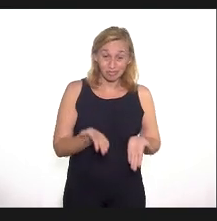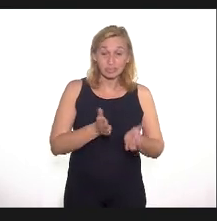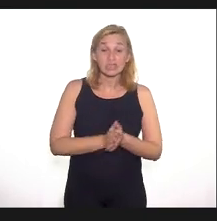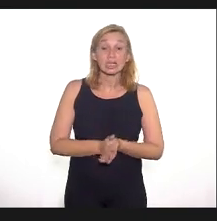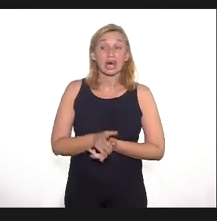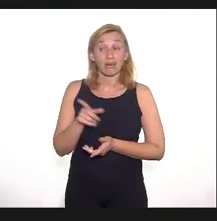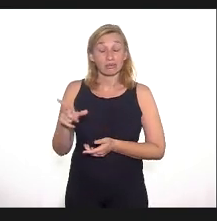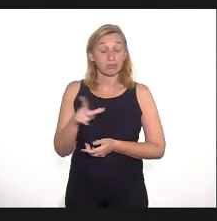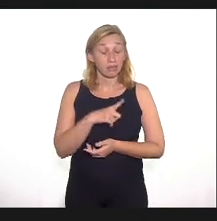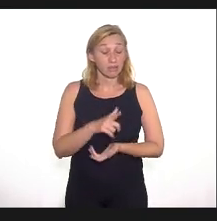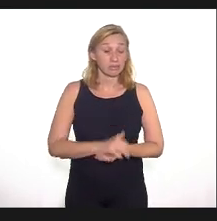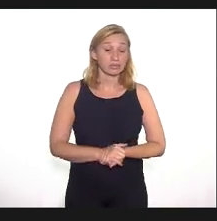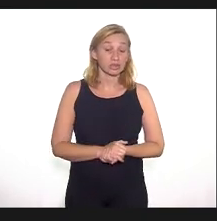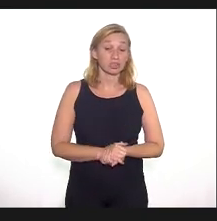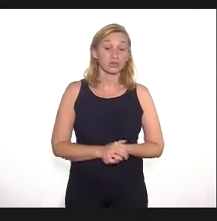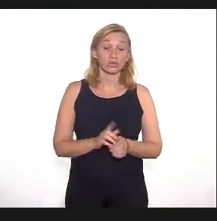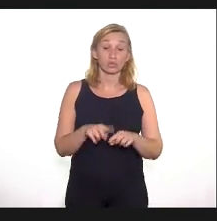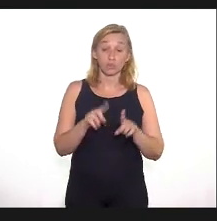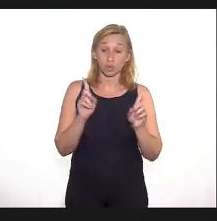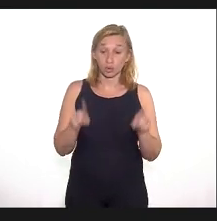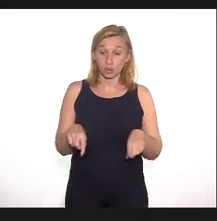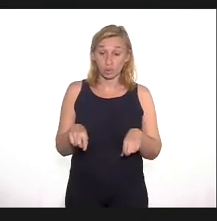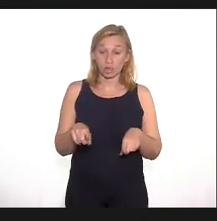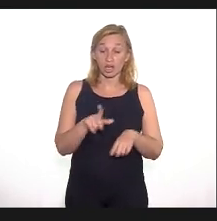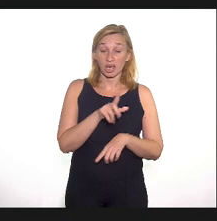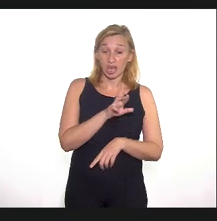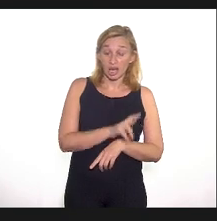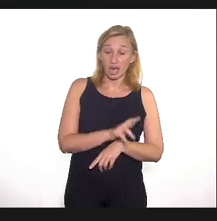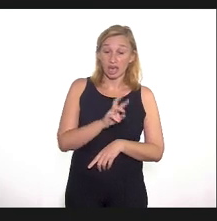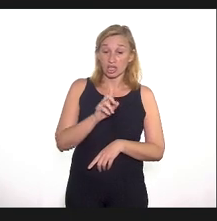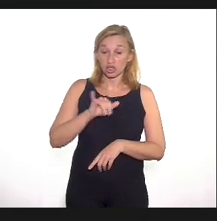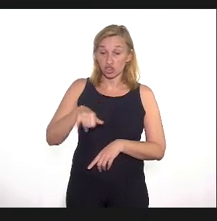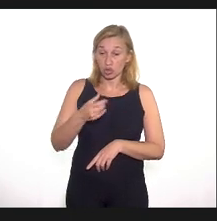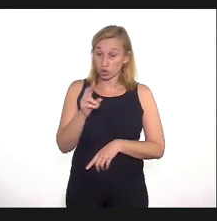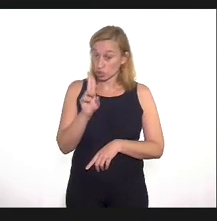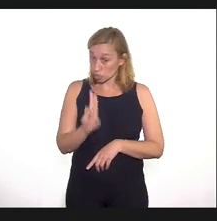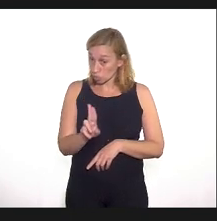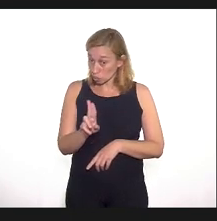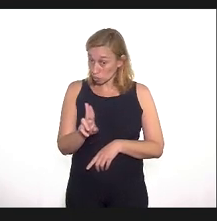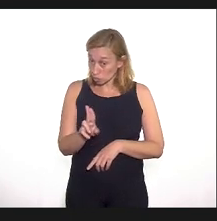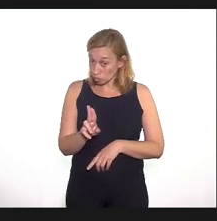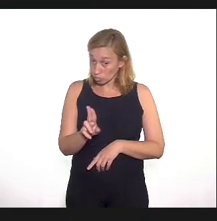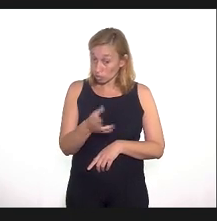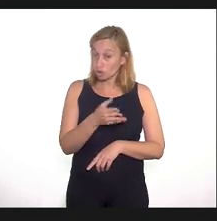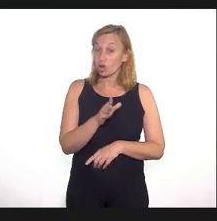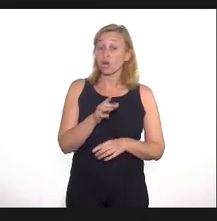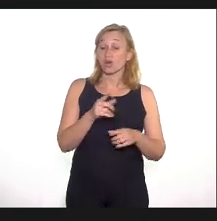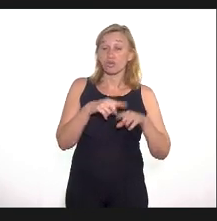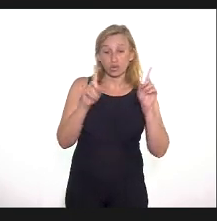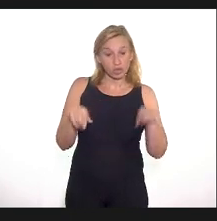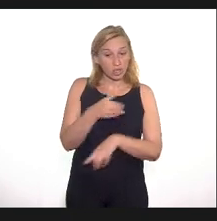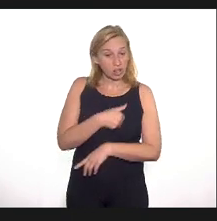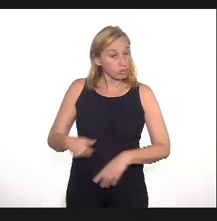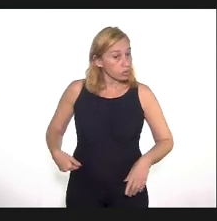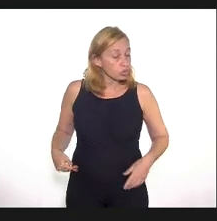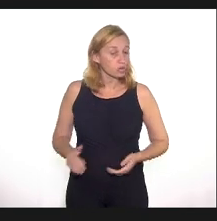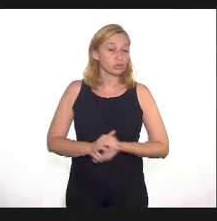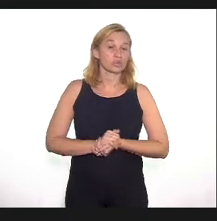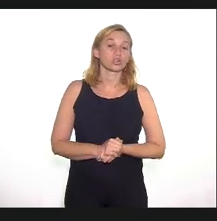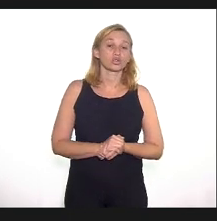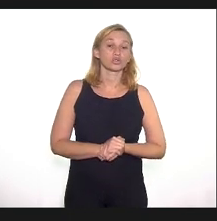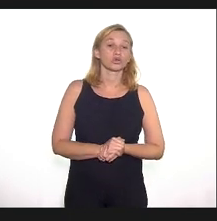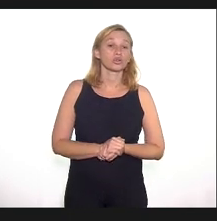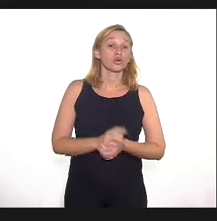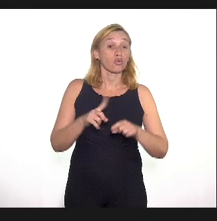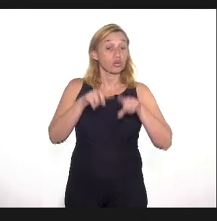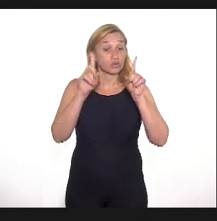Ali tem funcionários RJU, que são funcionários públicos, ali tem